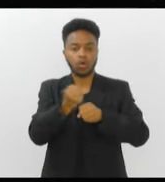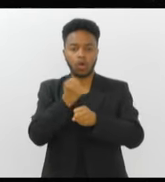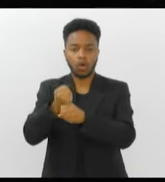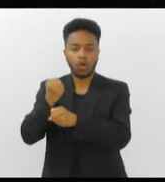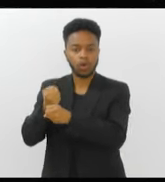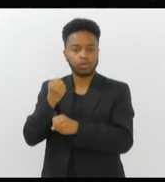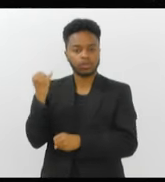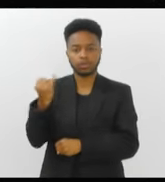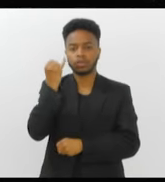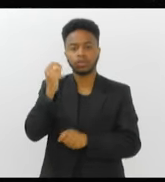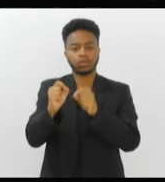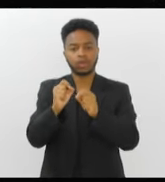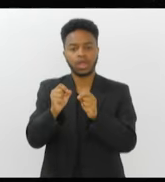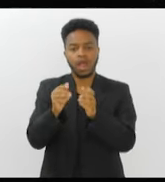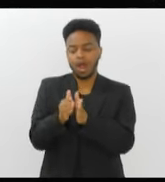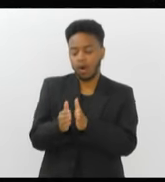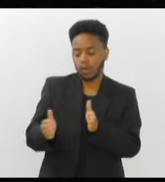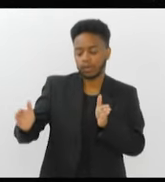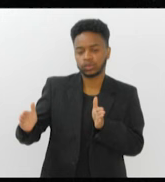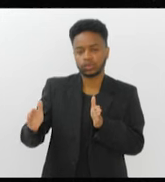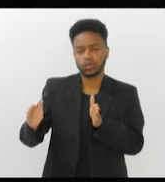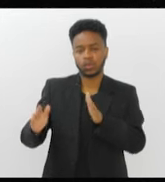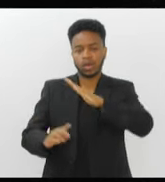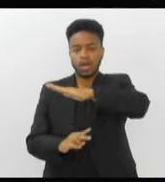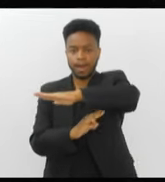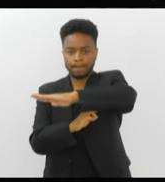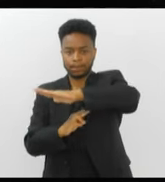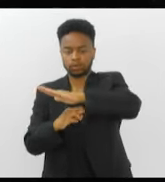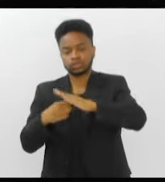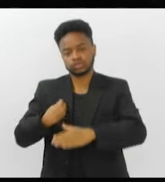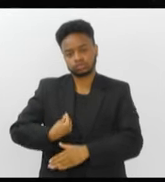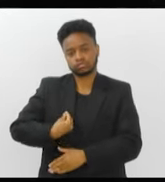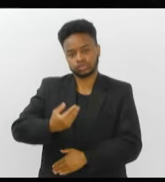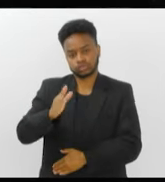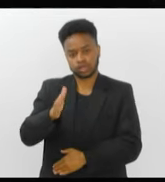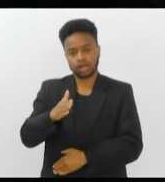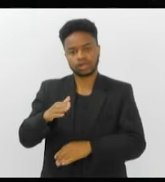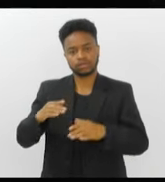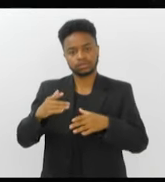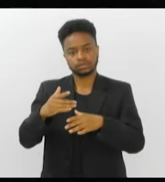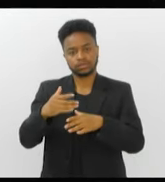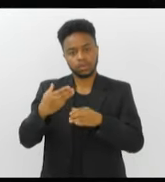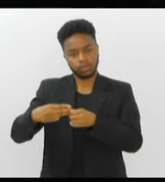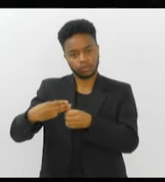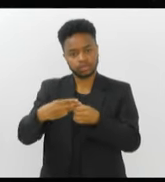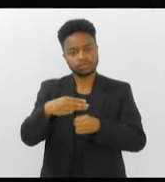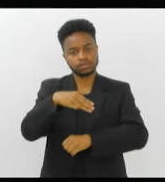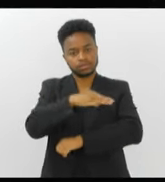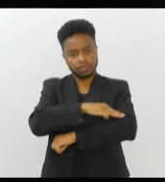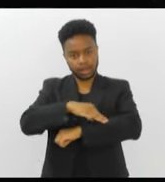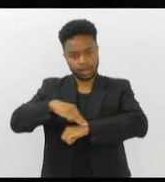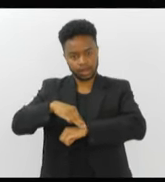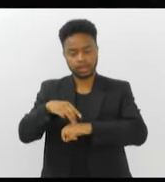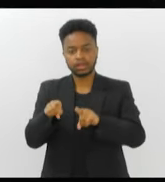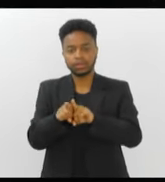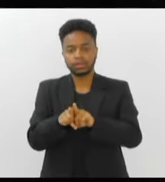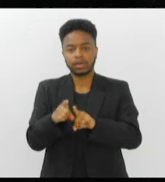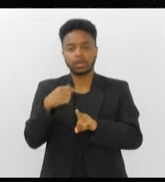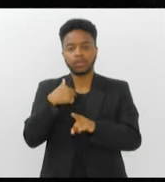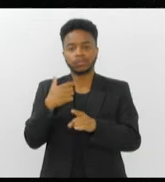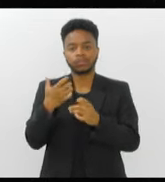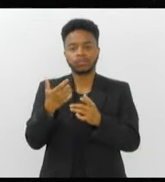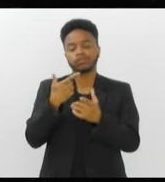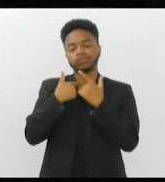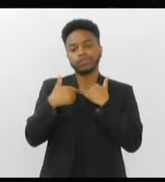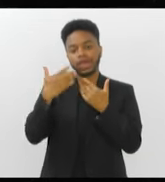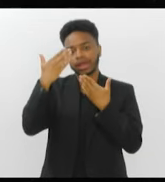foi a duplicação da ponte existente no município de Macaé. E eu quero aqui agradecer também